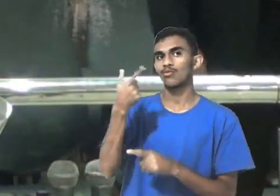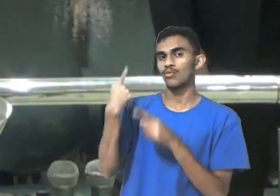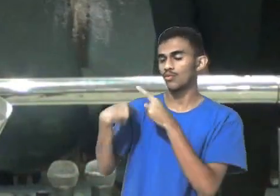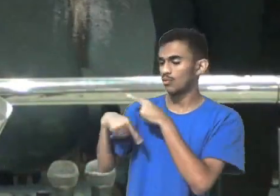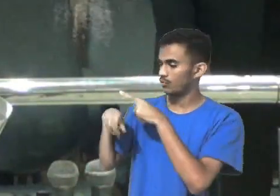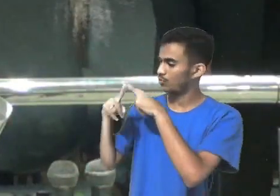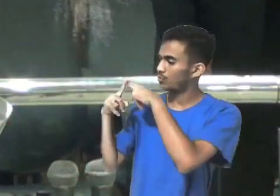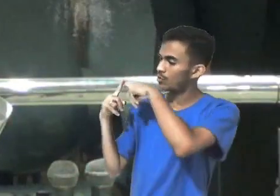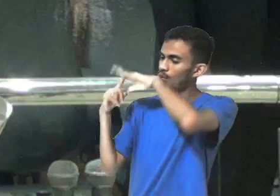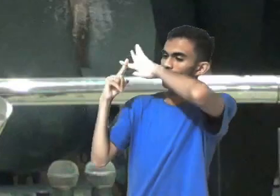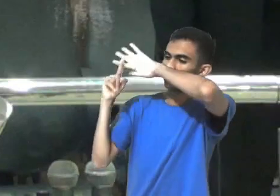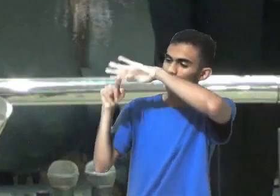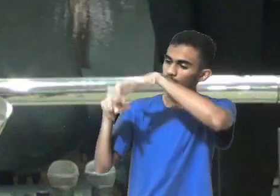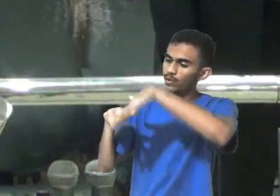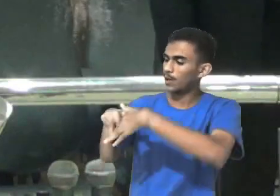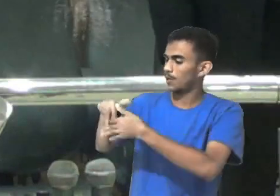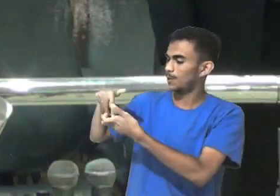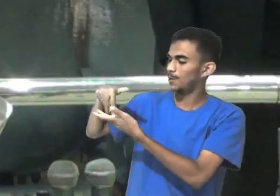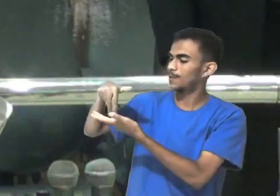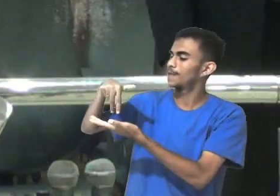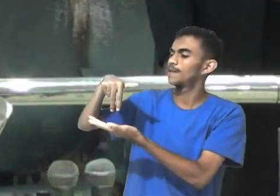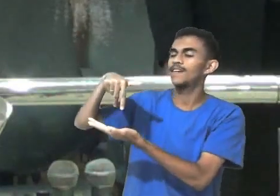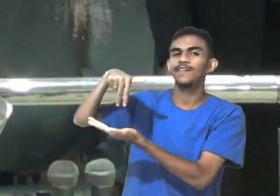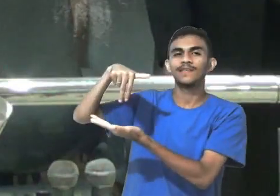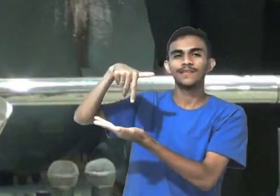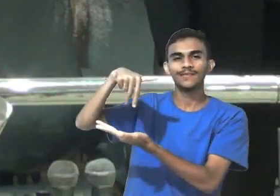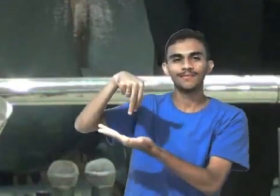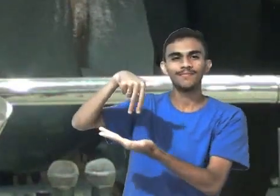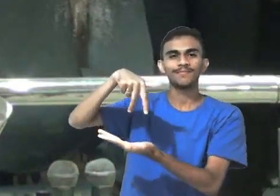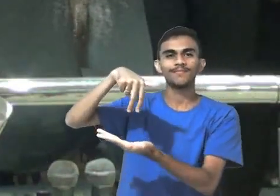quando pra levar consigo